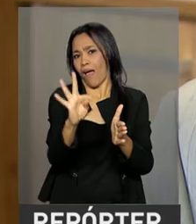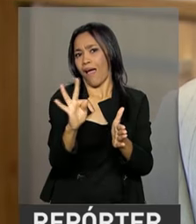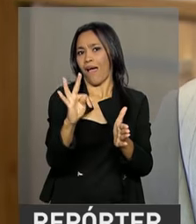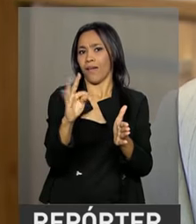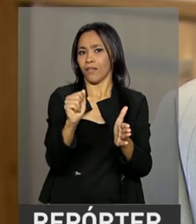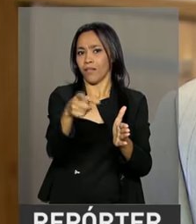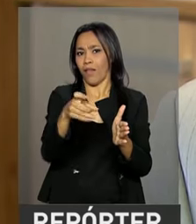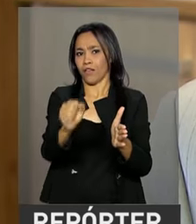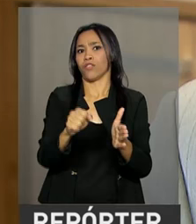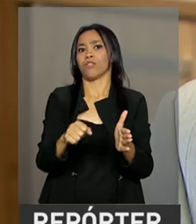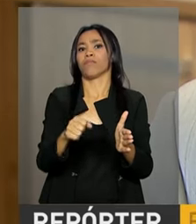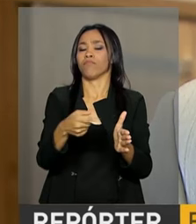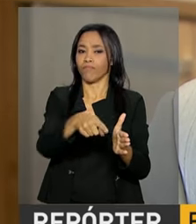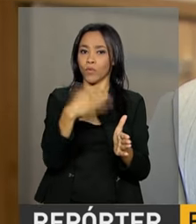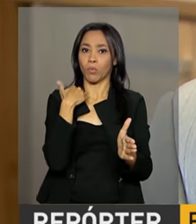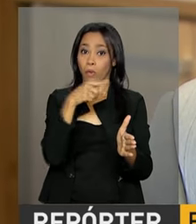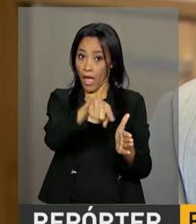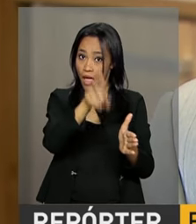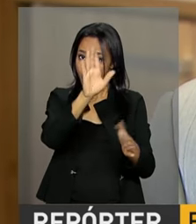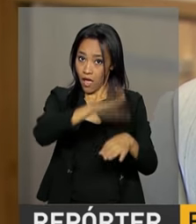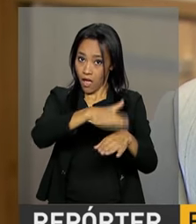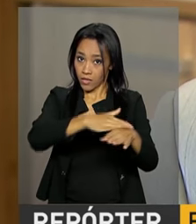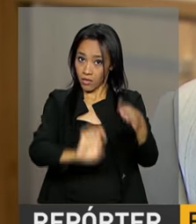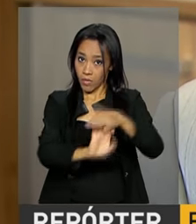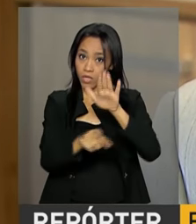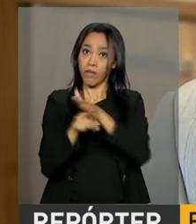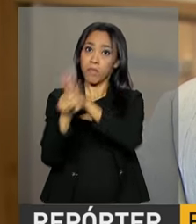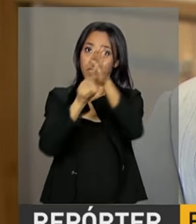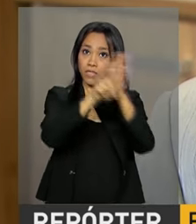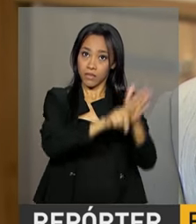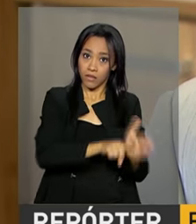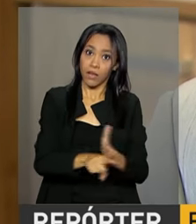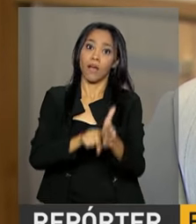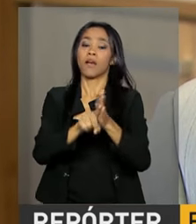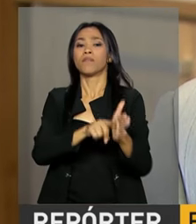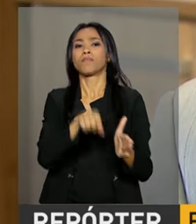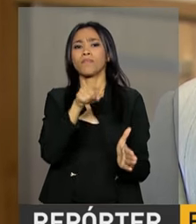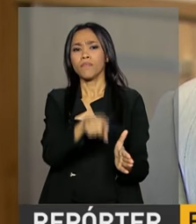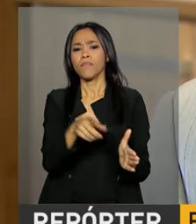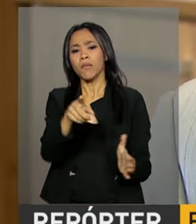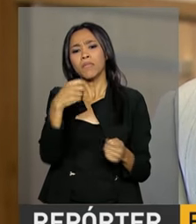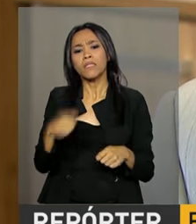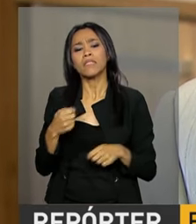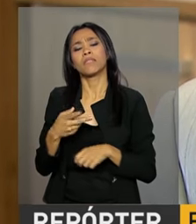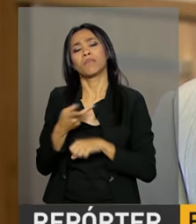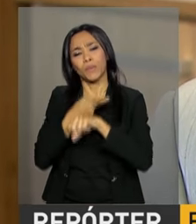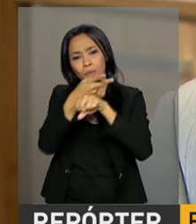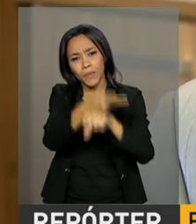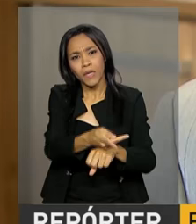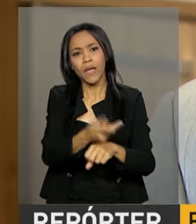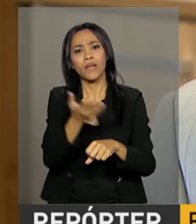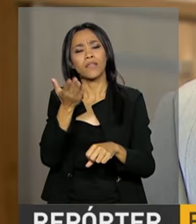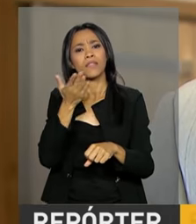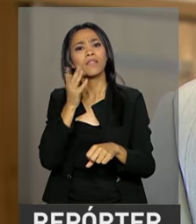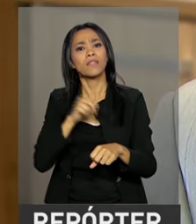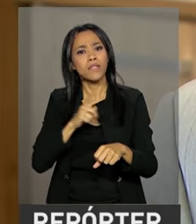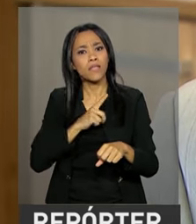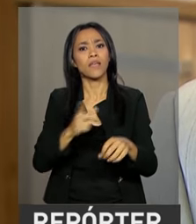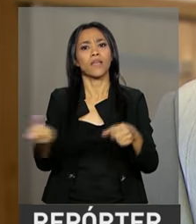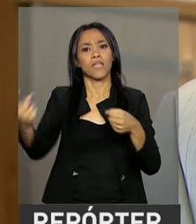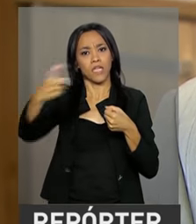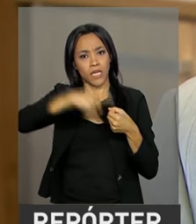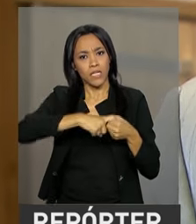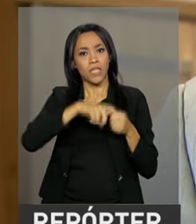dele tem que pesquisar entre as mais de 50 instituições financeiras que oferecem esse serviço e que são credenciados pelo